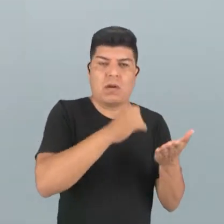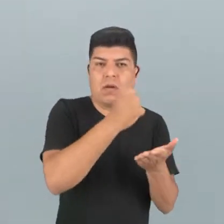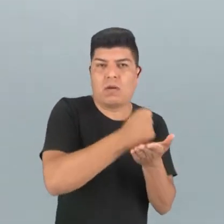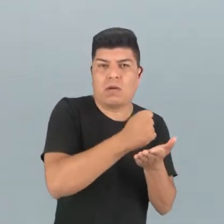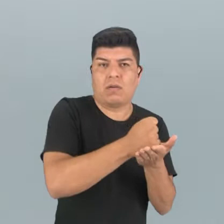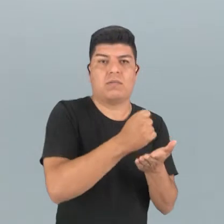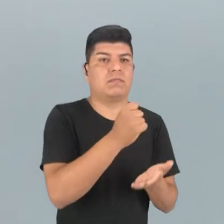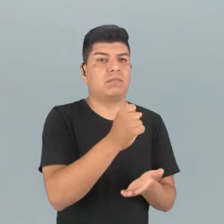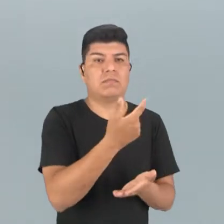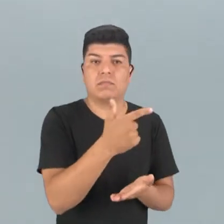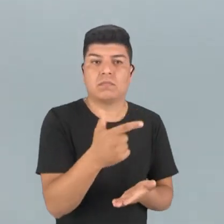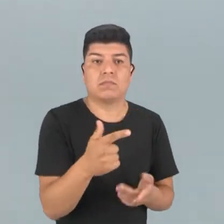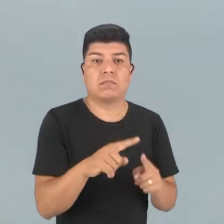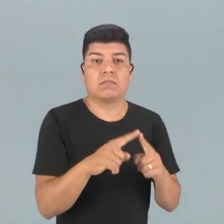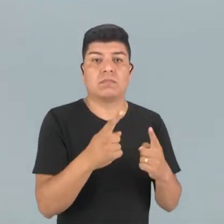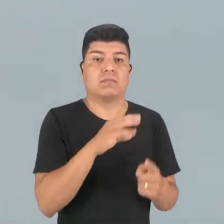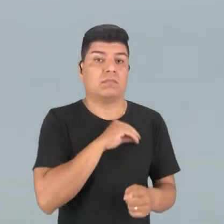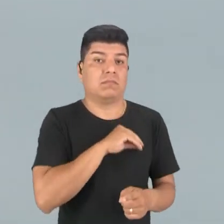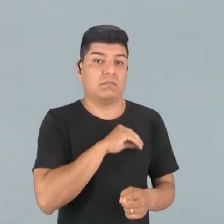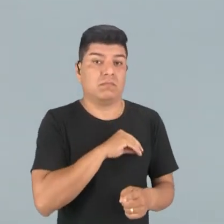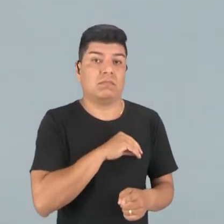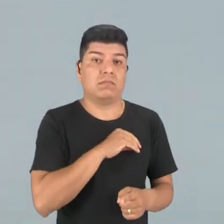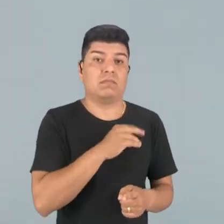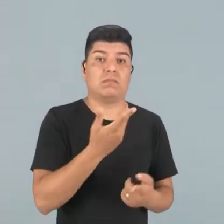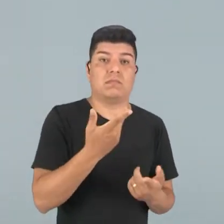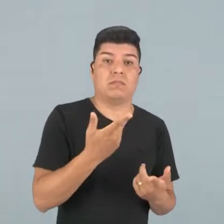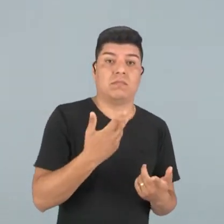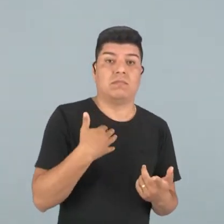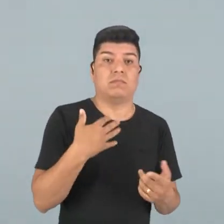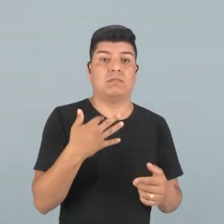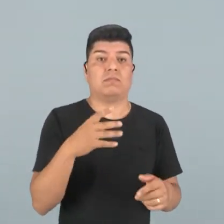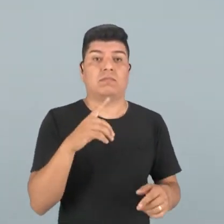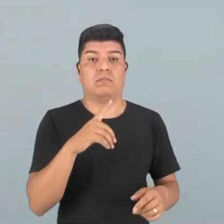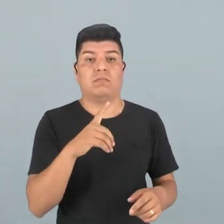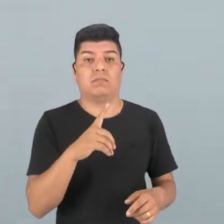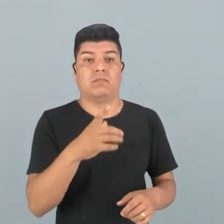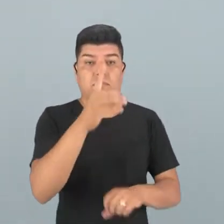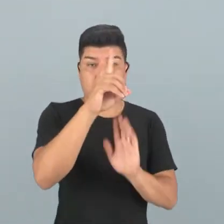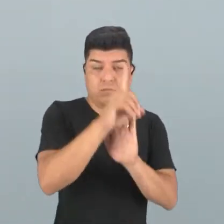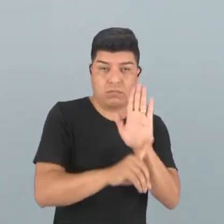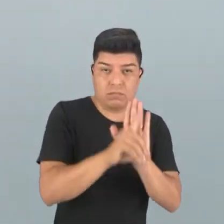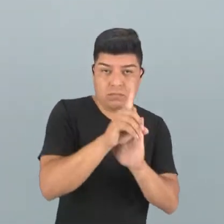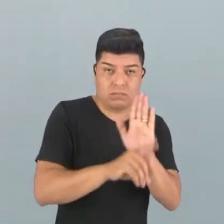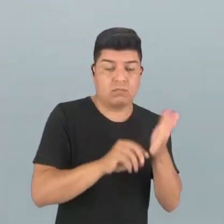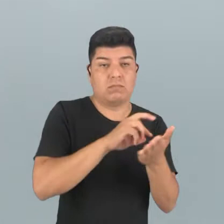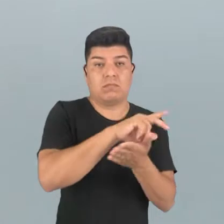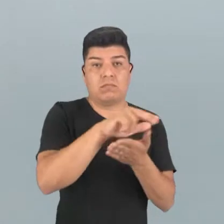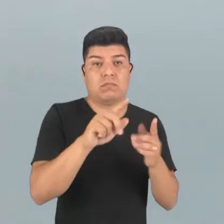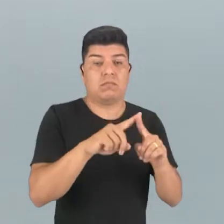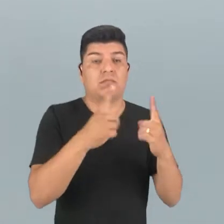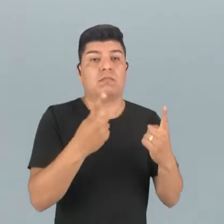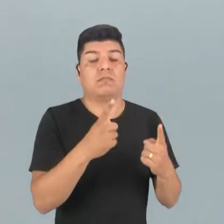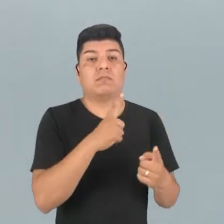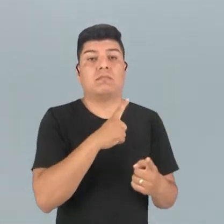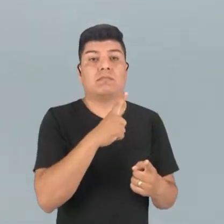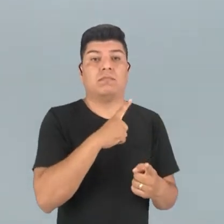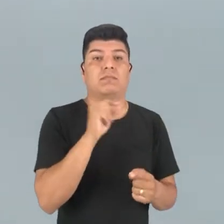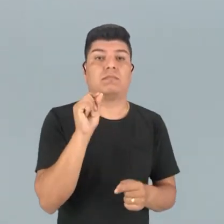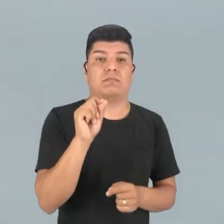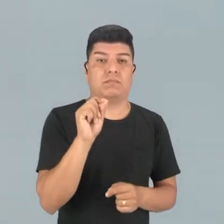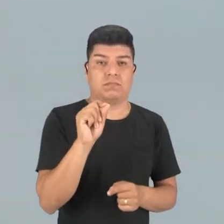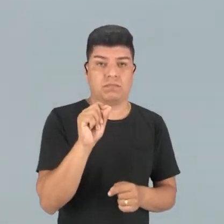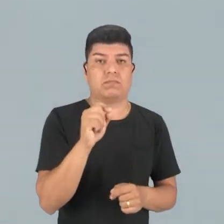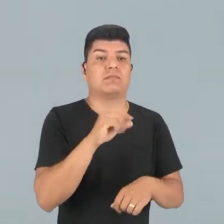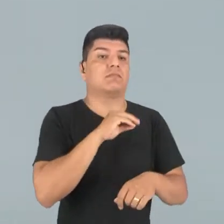assinada, né? Assim aquele salário mínimo com direito a férias, 13º, não foi assim. Mas eu tinha, né, o